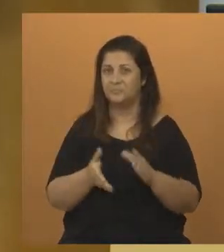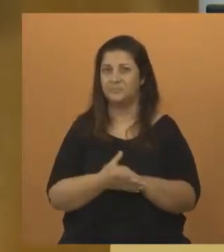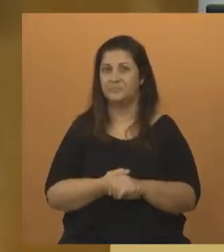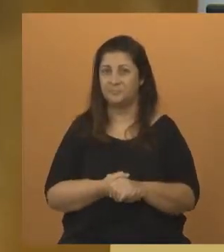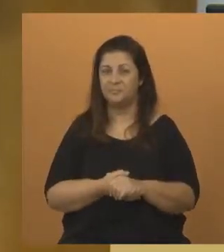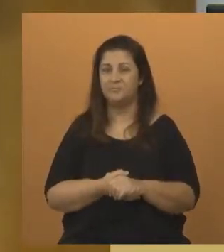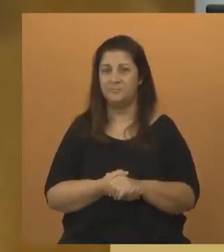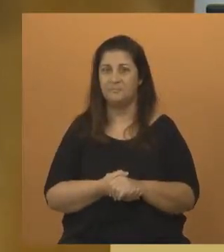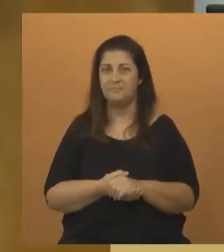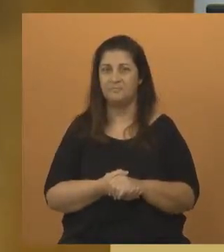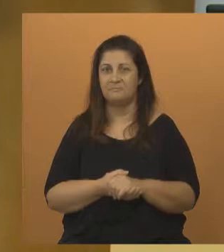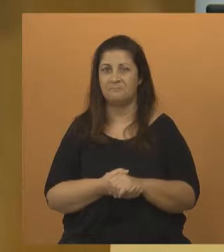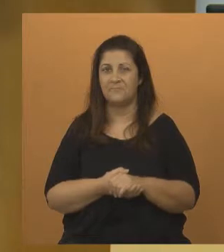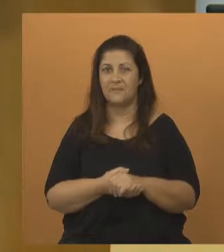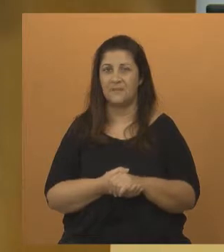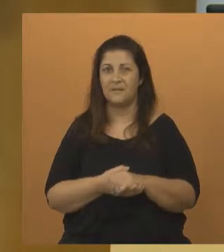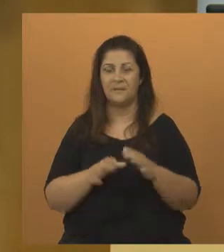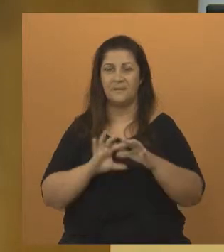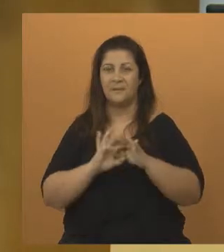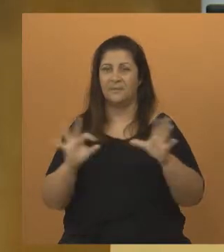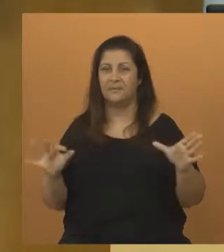essa isenção do OPTU.